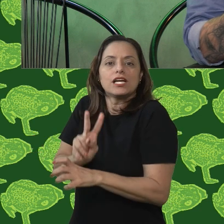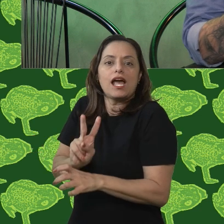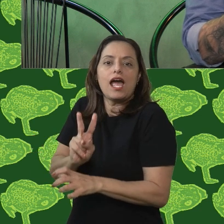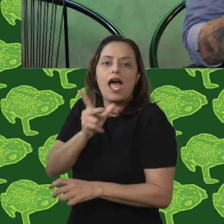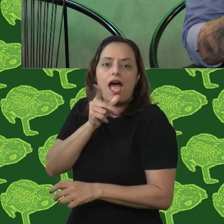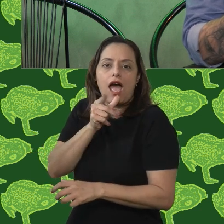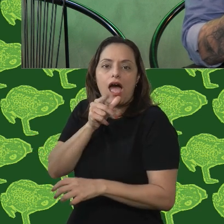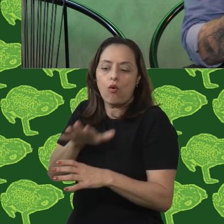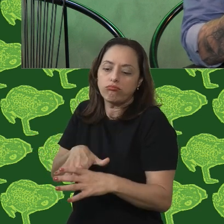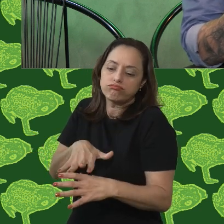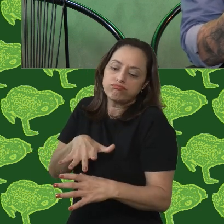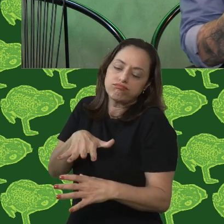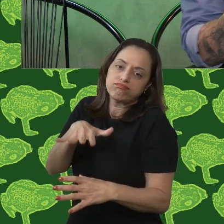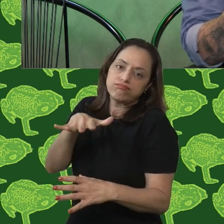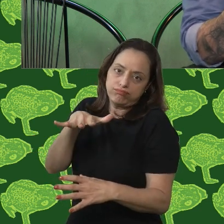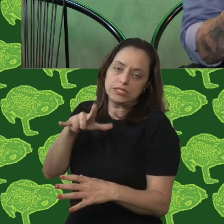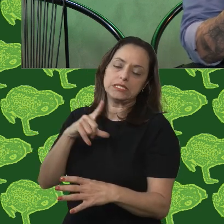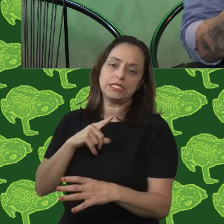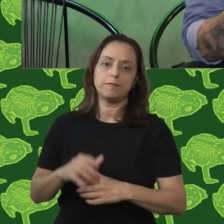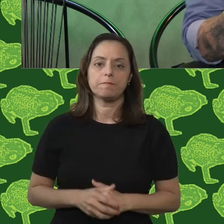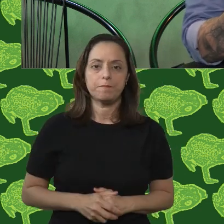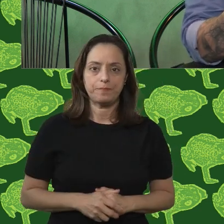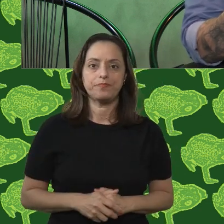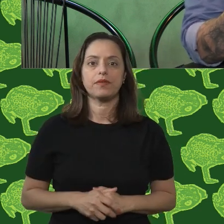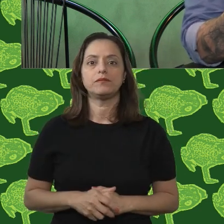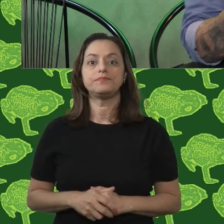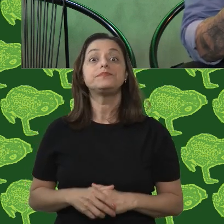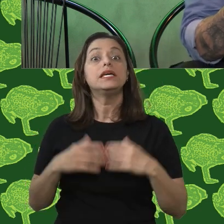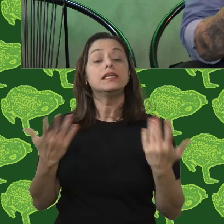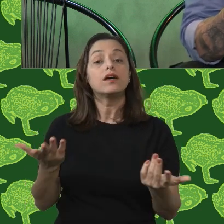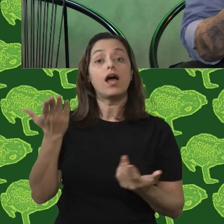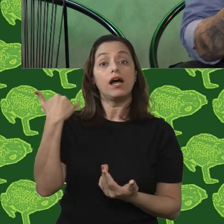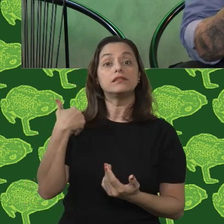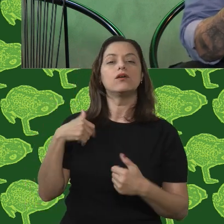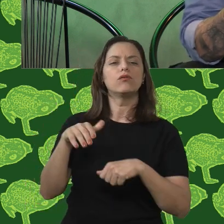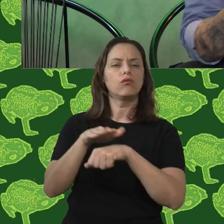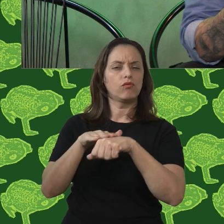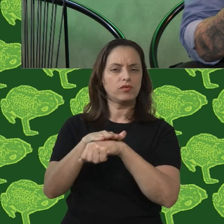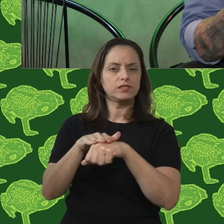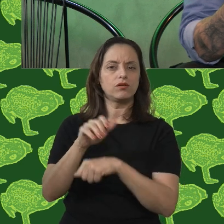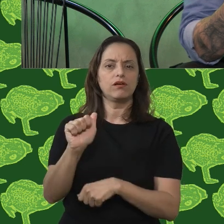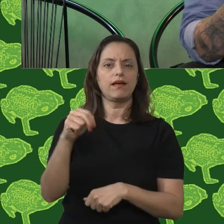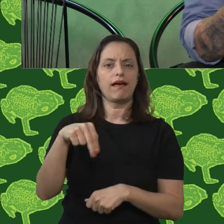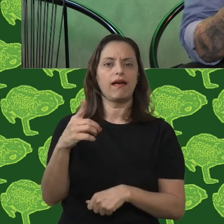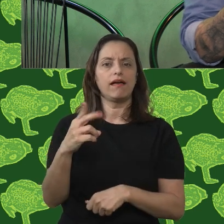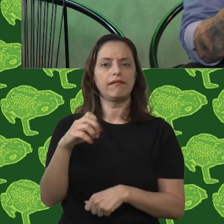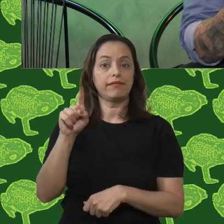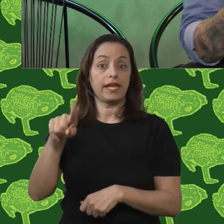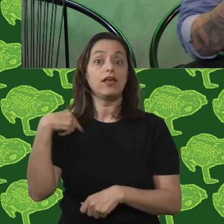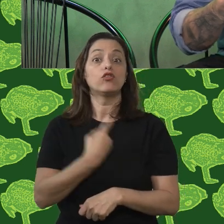vou seguir na linha, eu estava conversando anteriormente com a Yaya e com o André, a gente estava falando sobre mudanças climáticas, e aí eu trouxe um